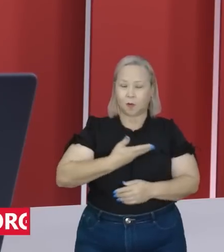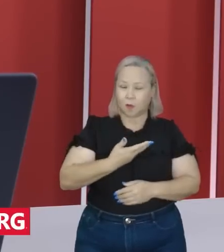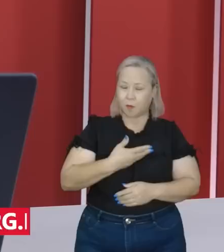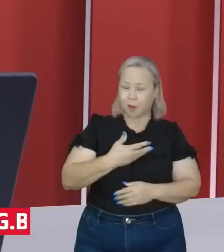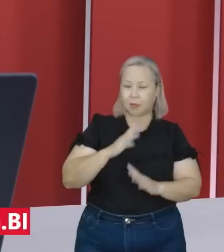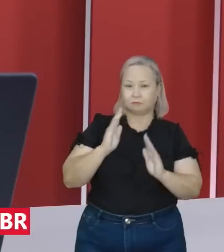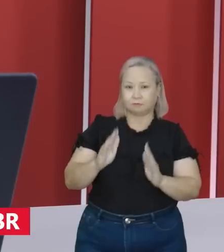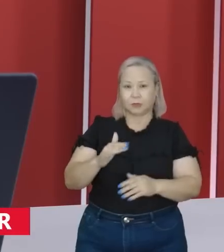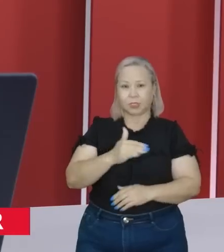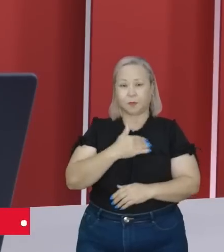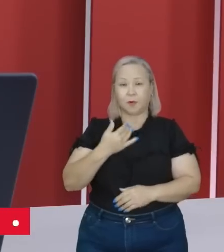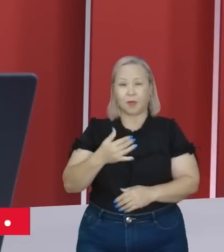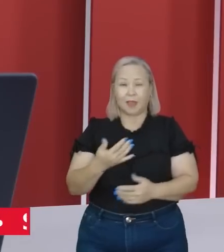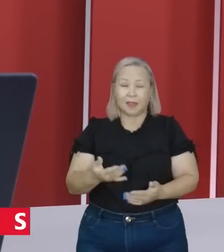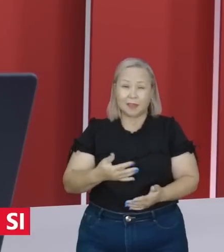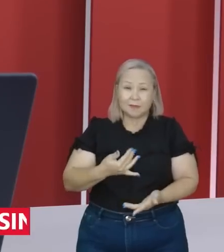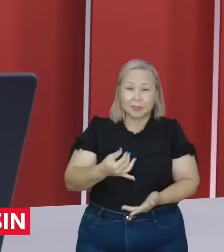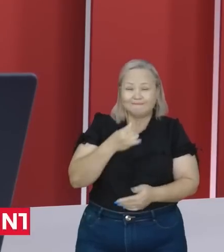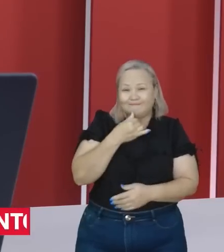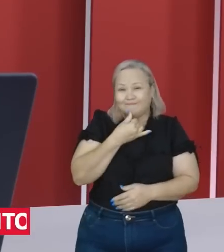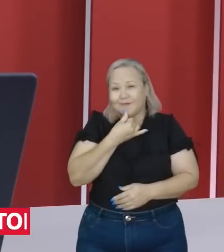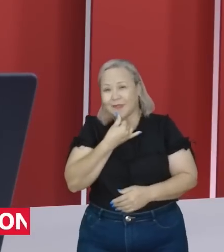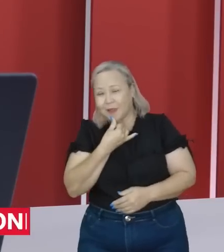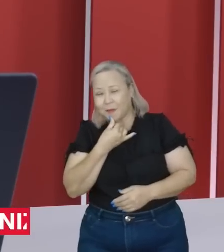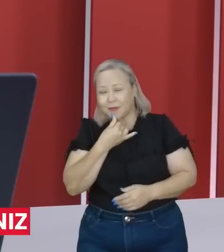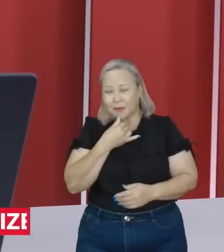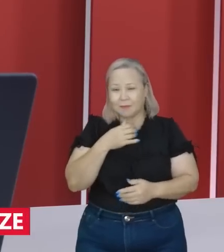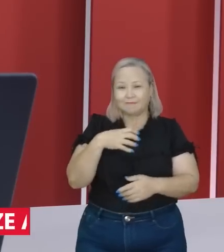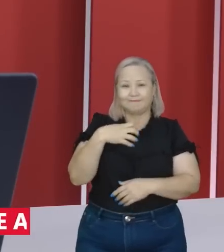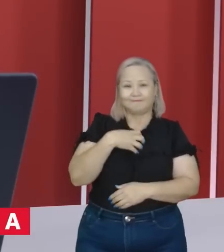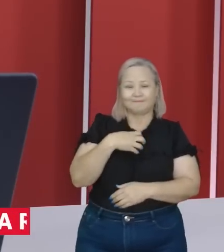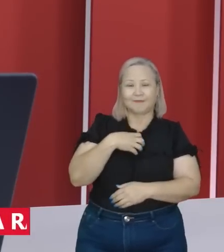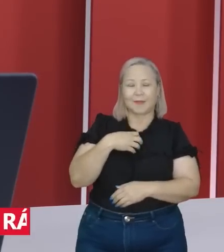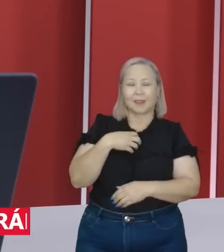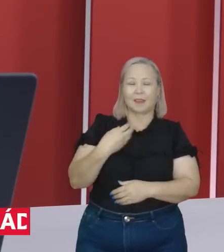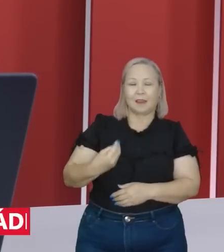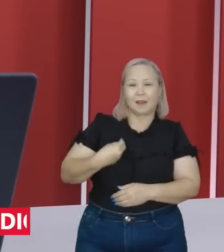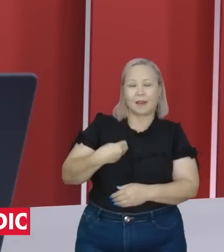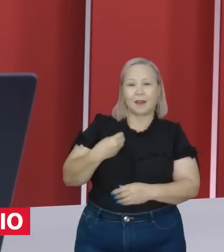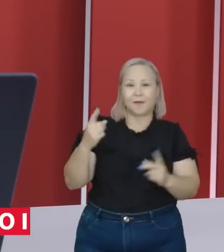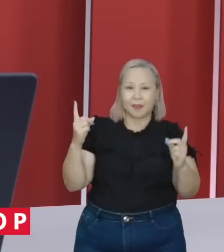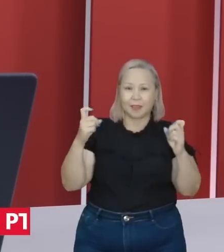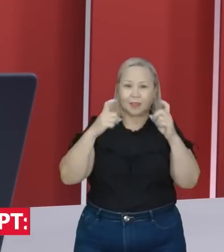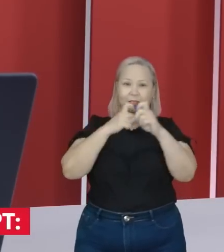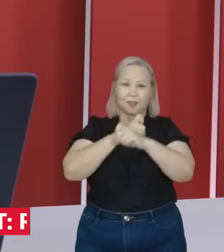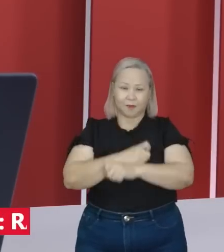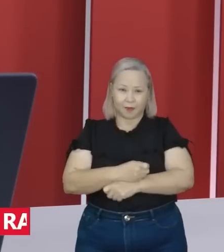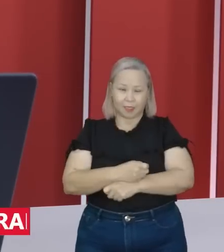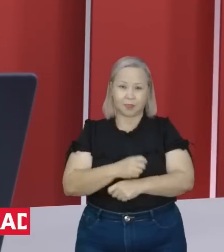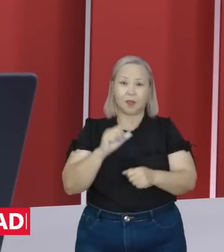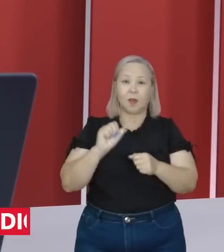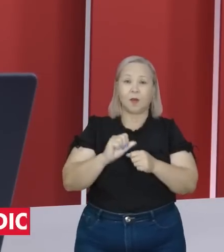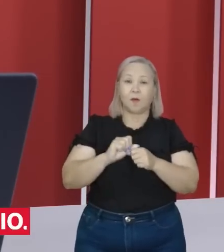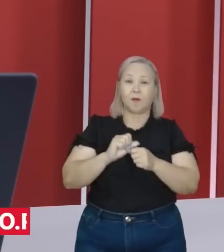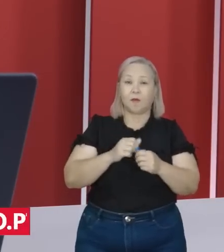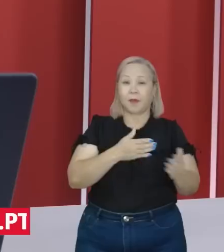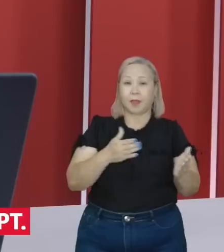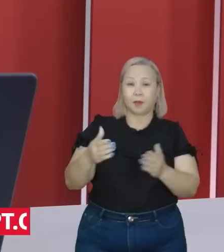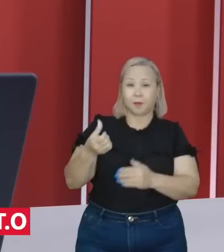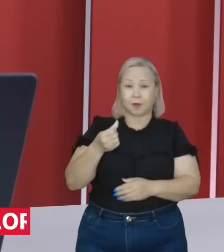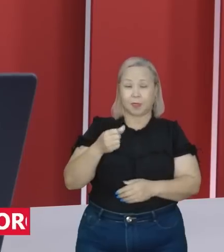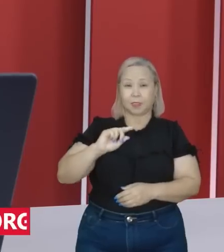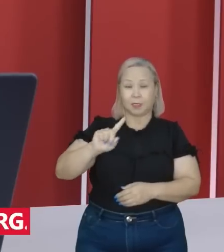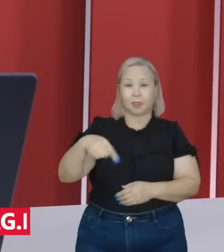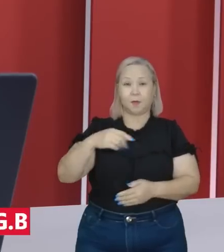foram e lamentou a situação difícil e indigna dos brasileiros provocada pelos 6 anos que se seguiram após o golpe